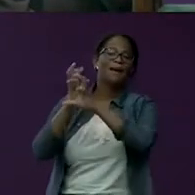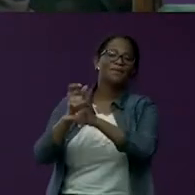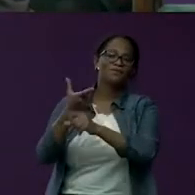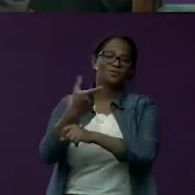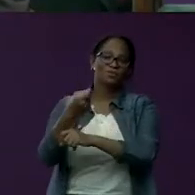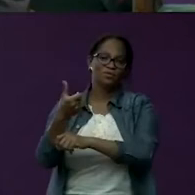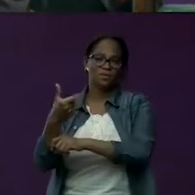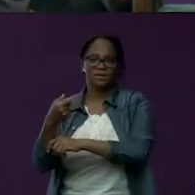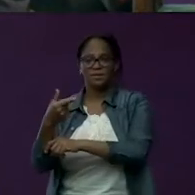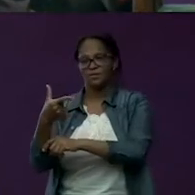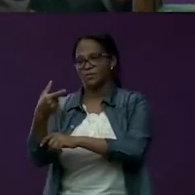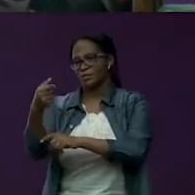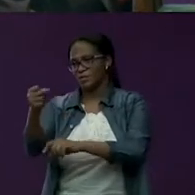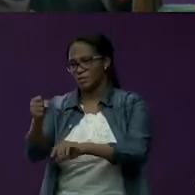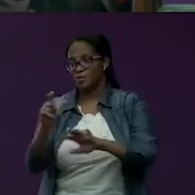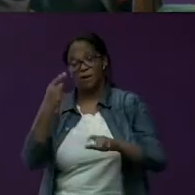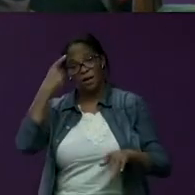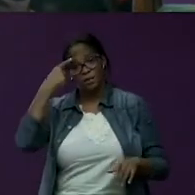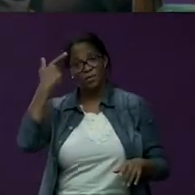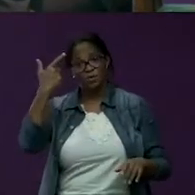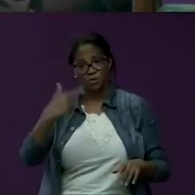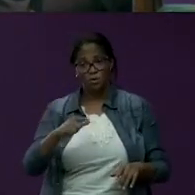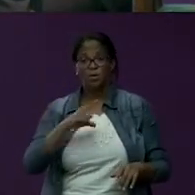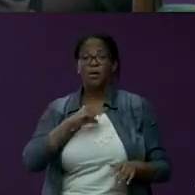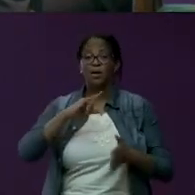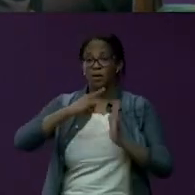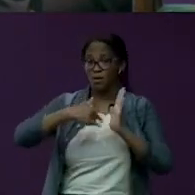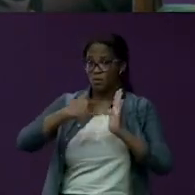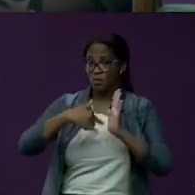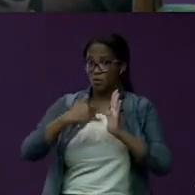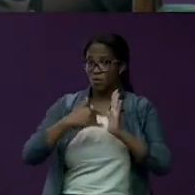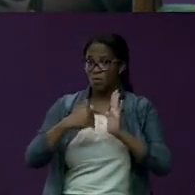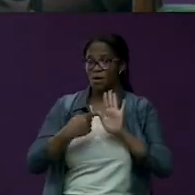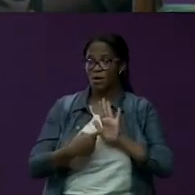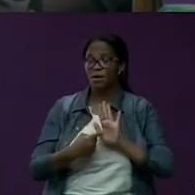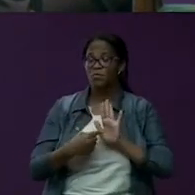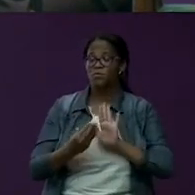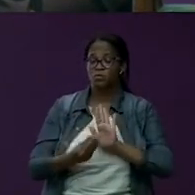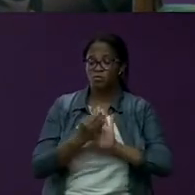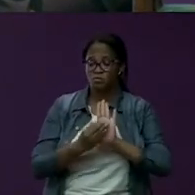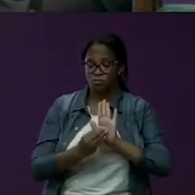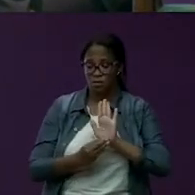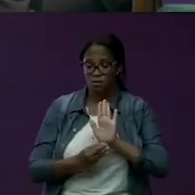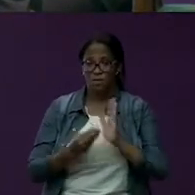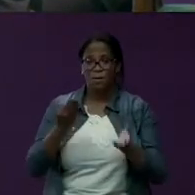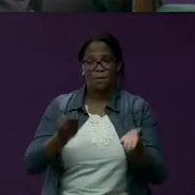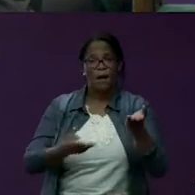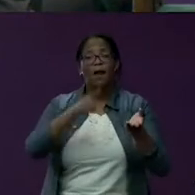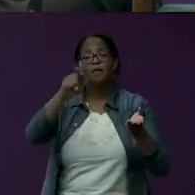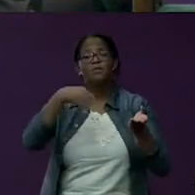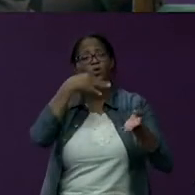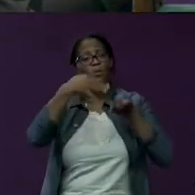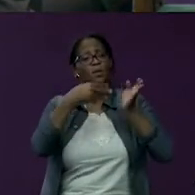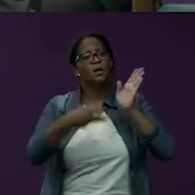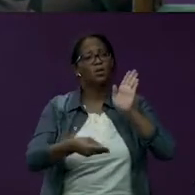certo? Lembrando mais uma vez que tem um documento de apoio ao balanço que está sendo construído, que quem tiver